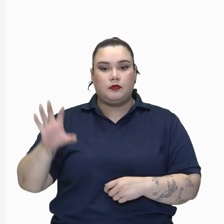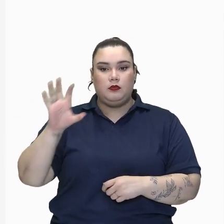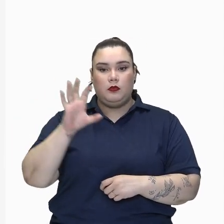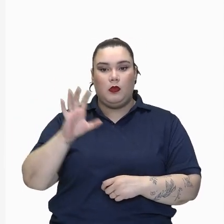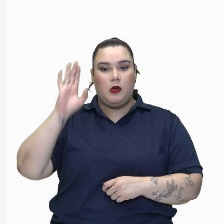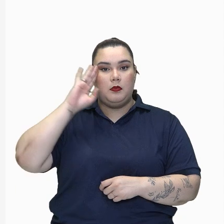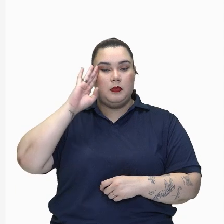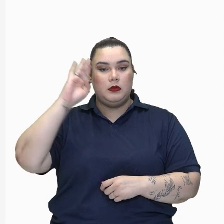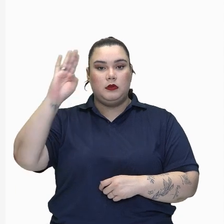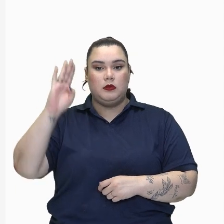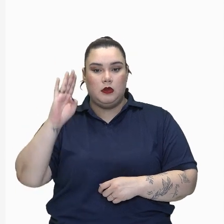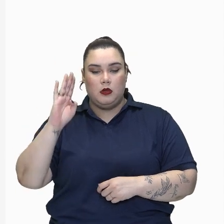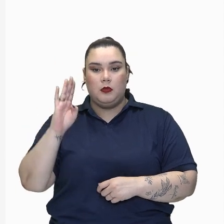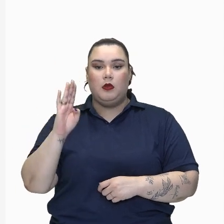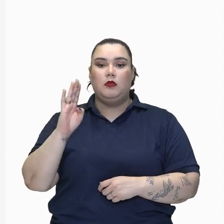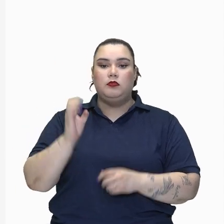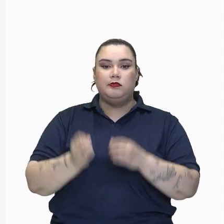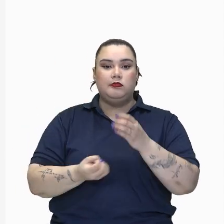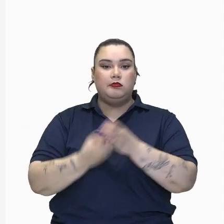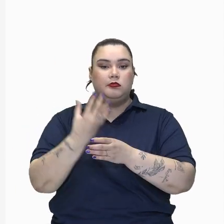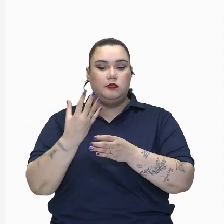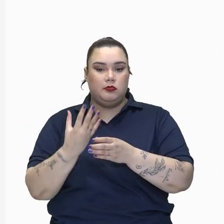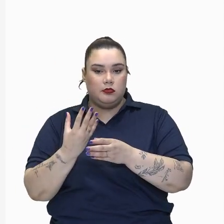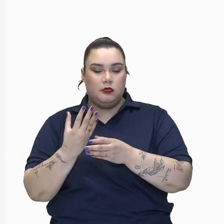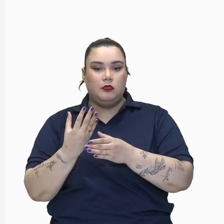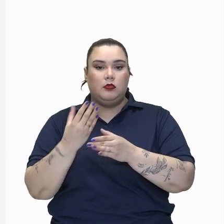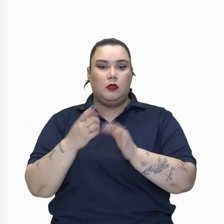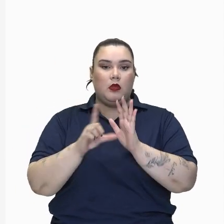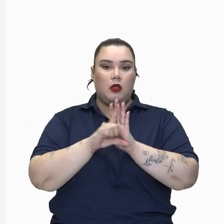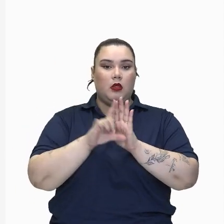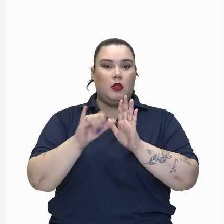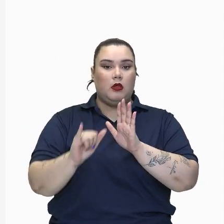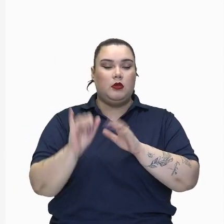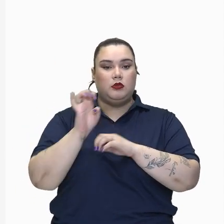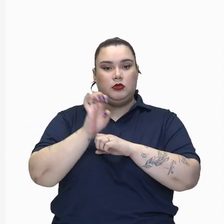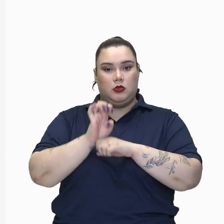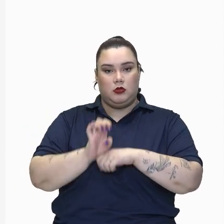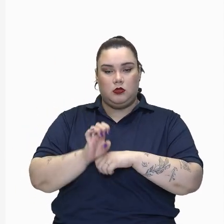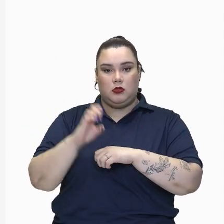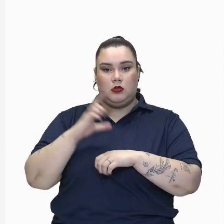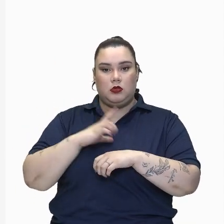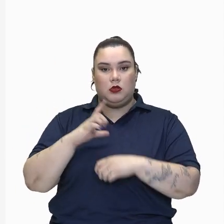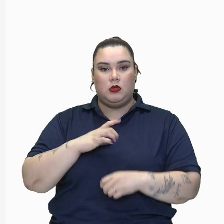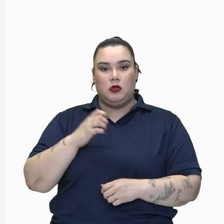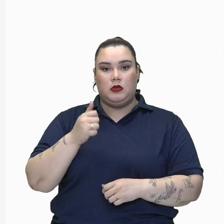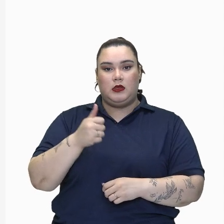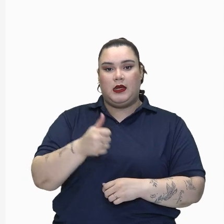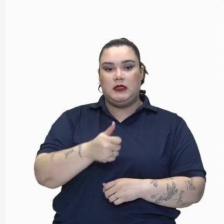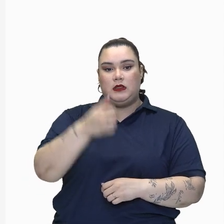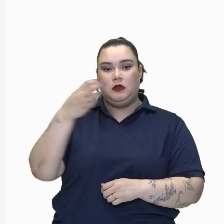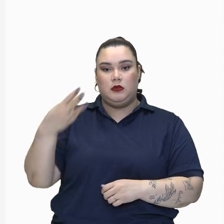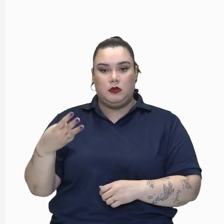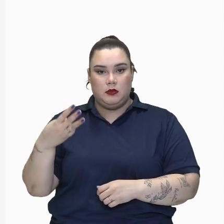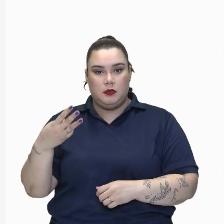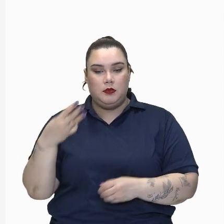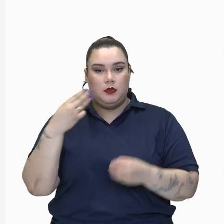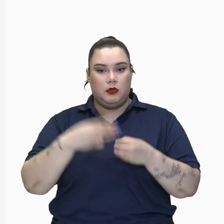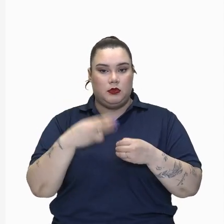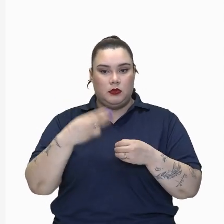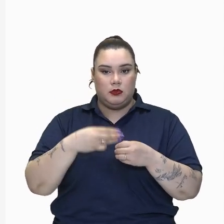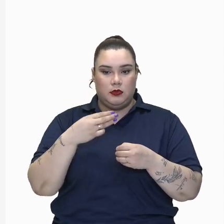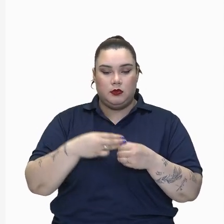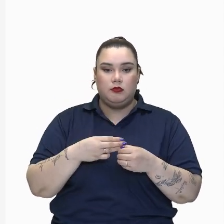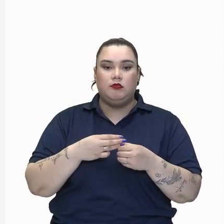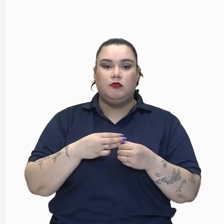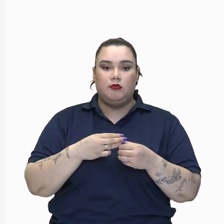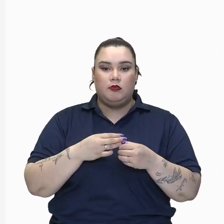que ela foi instituída por uma lei estadual, né? Ela reúne 13 municípios e ela foi